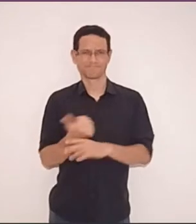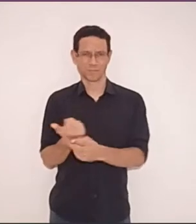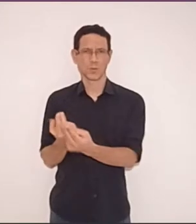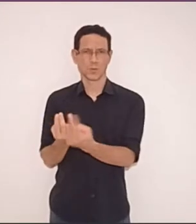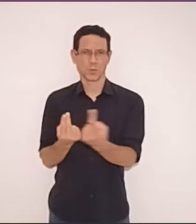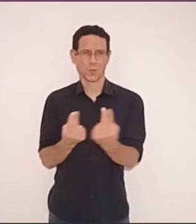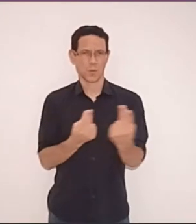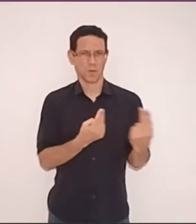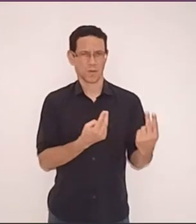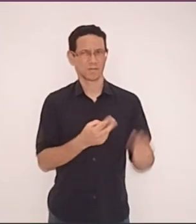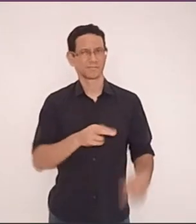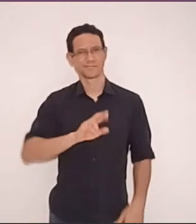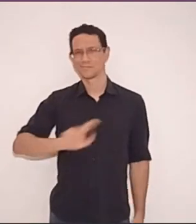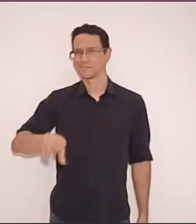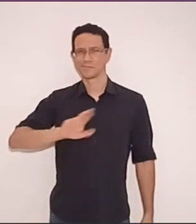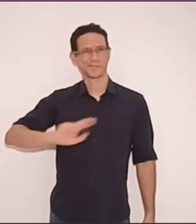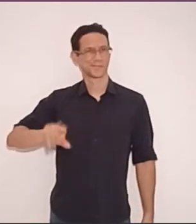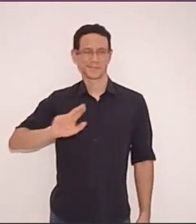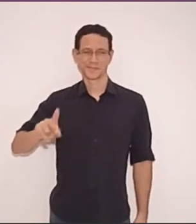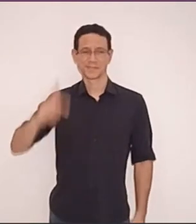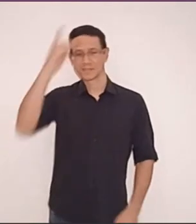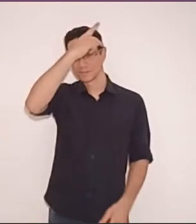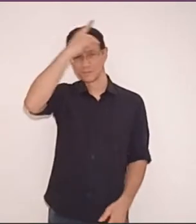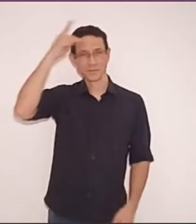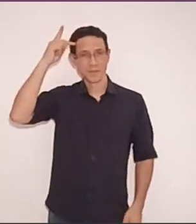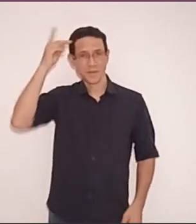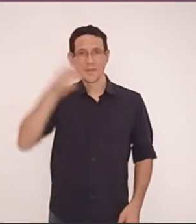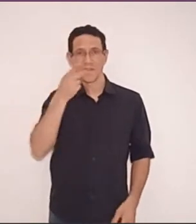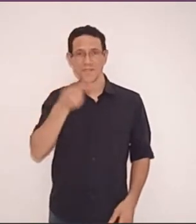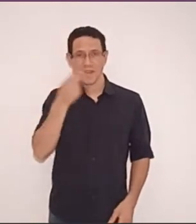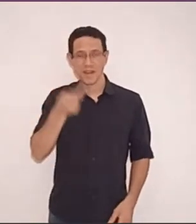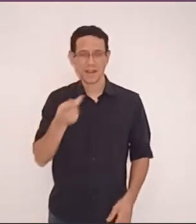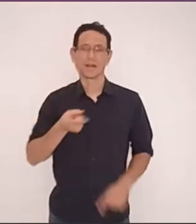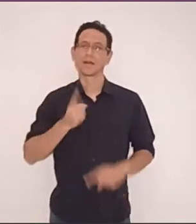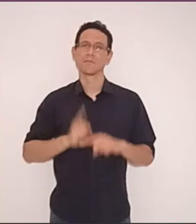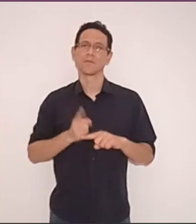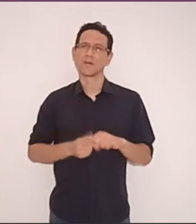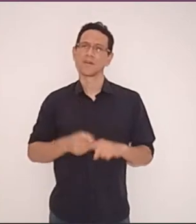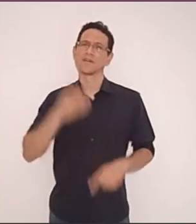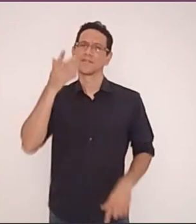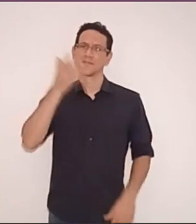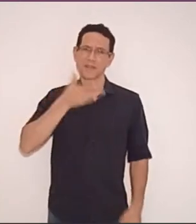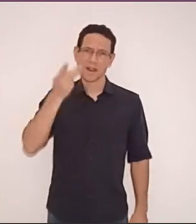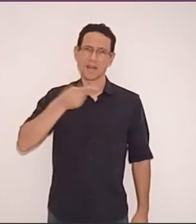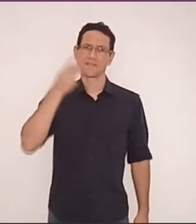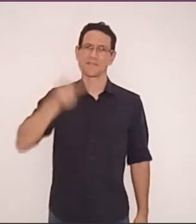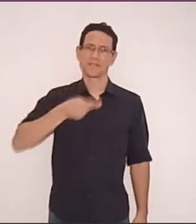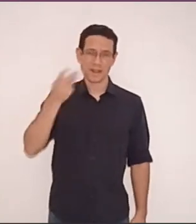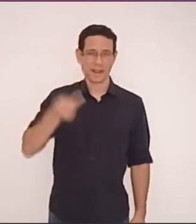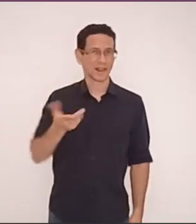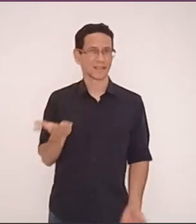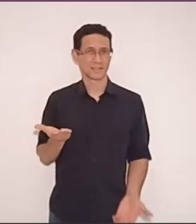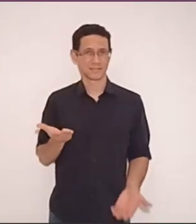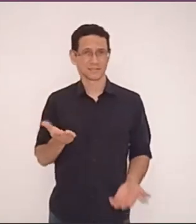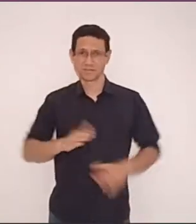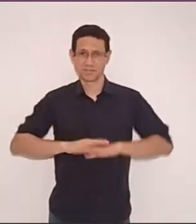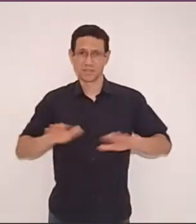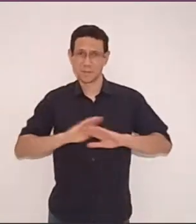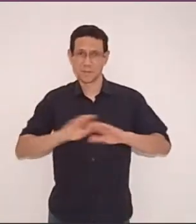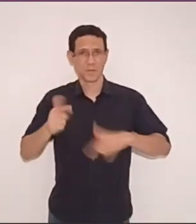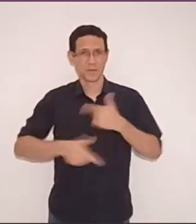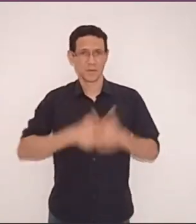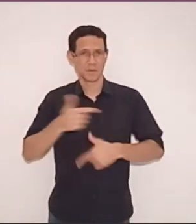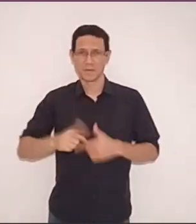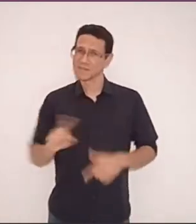como qualquer outra né Então as pessoas daí da fala uma preta e o que que você ainda fica falando sobre isso você não é mais